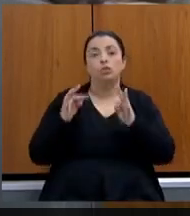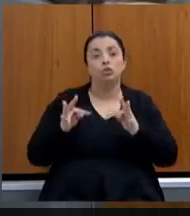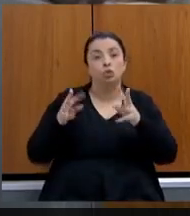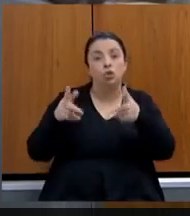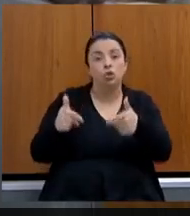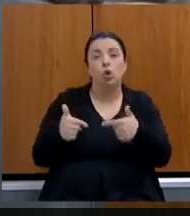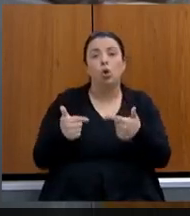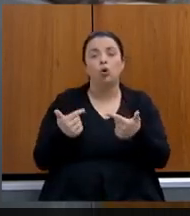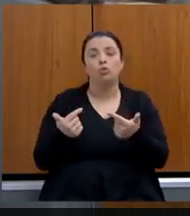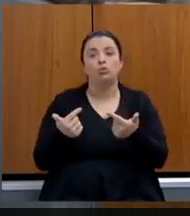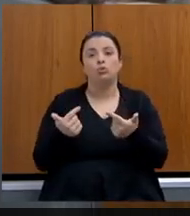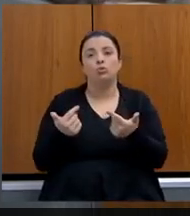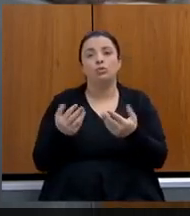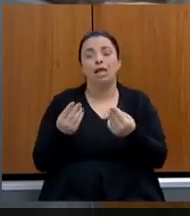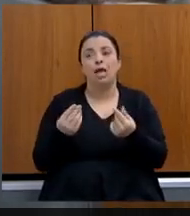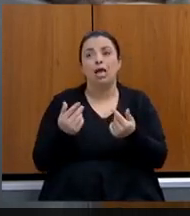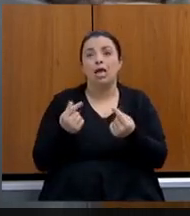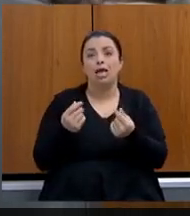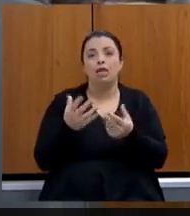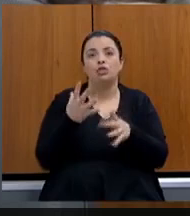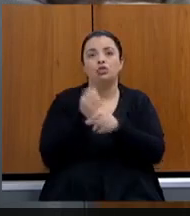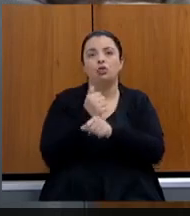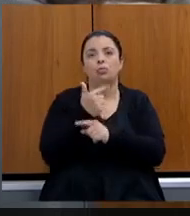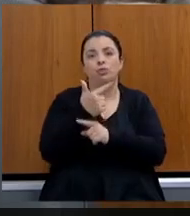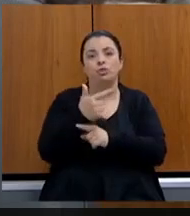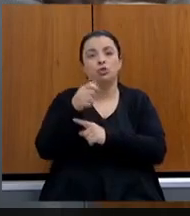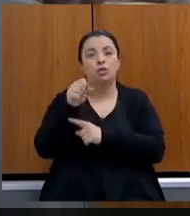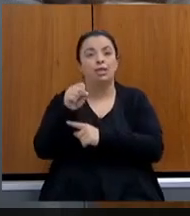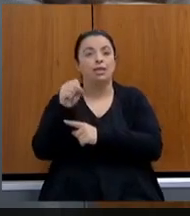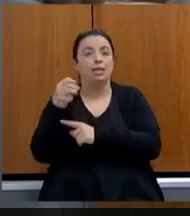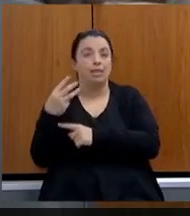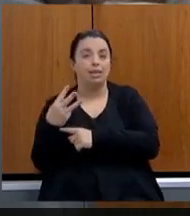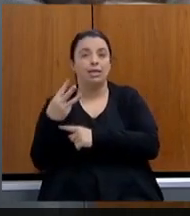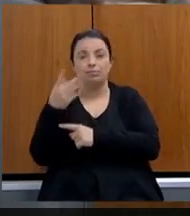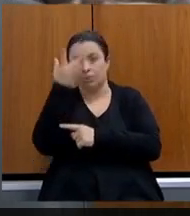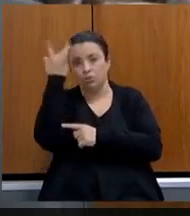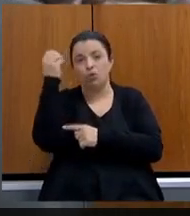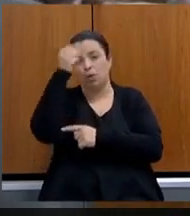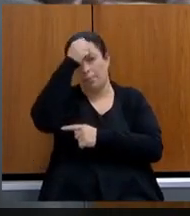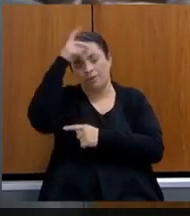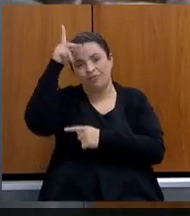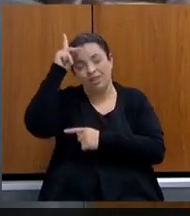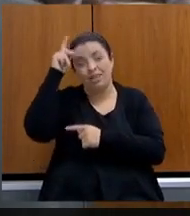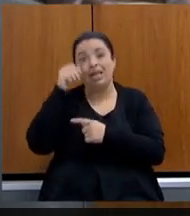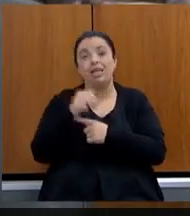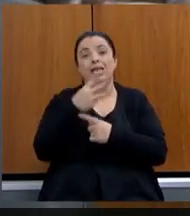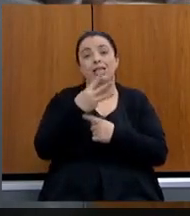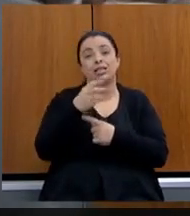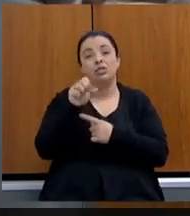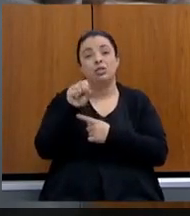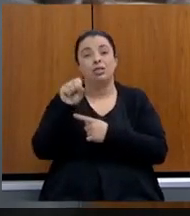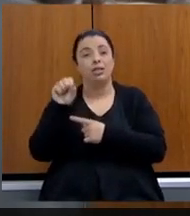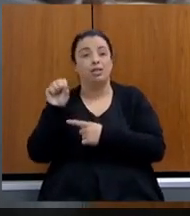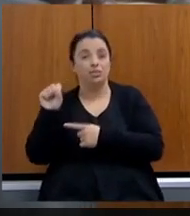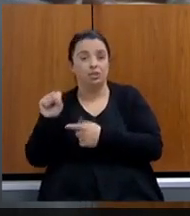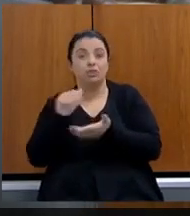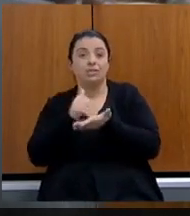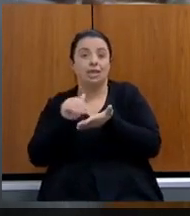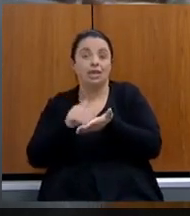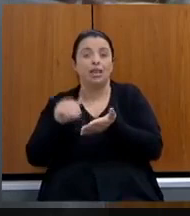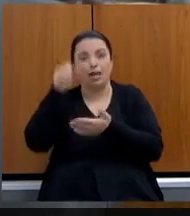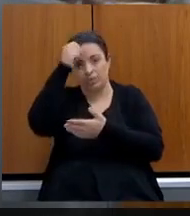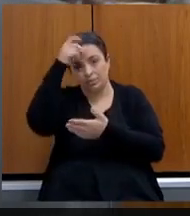eu tô e 283 prefeitos e 385 secretários municipais as reuniões